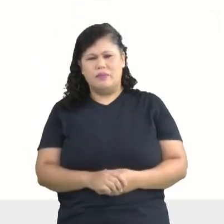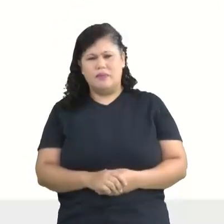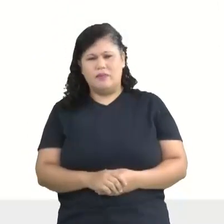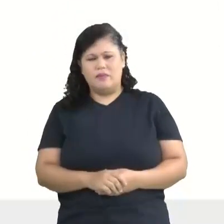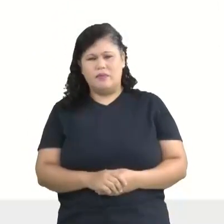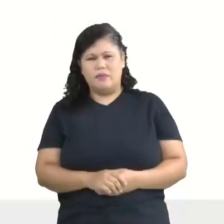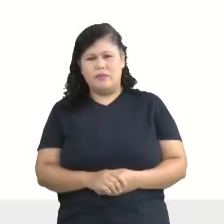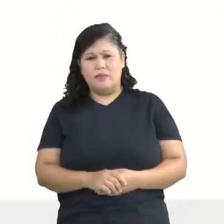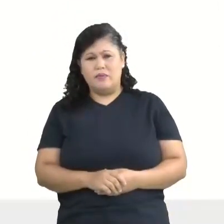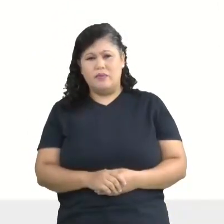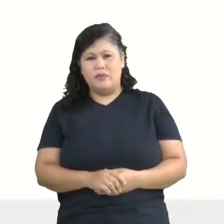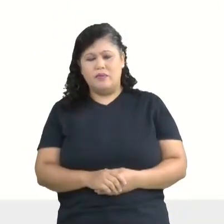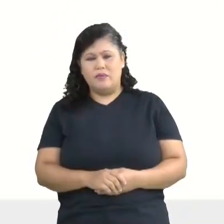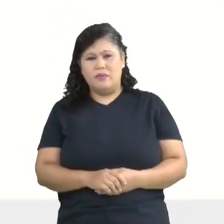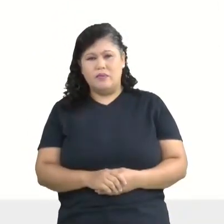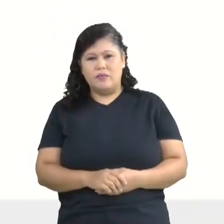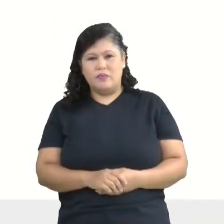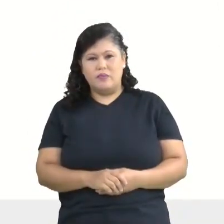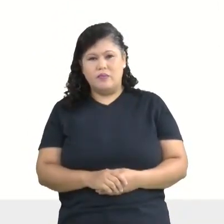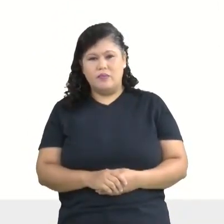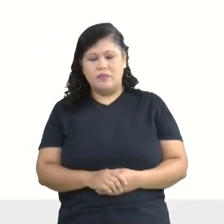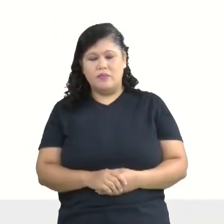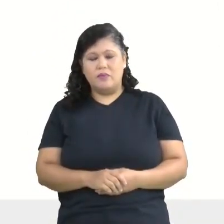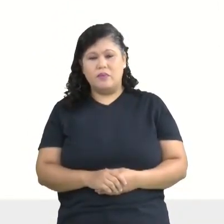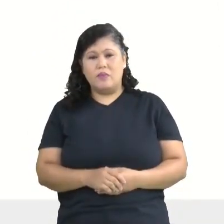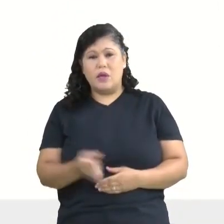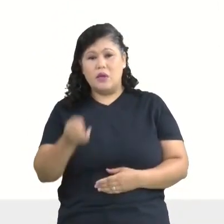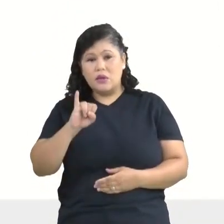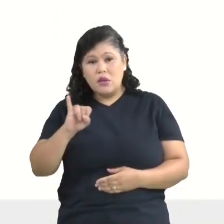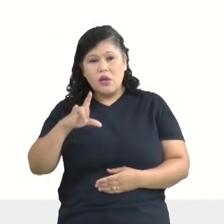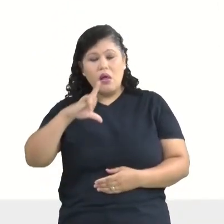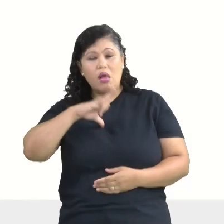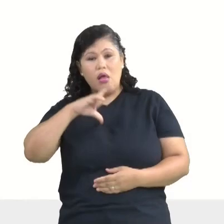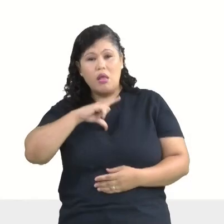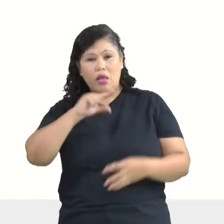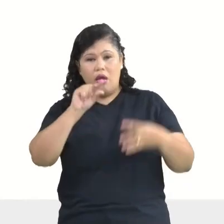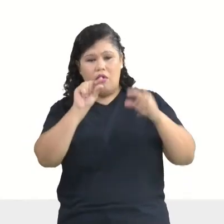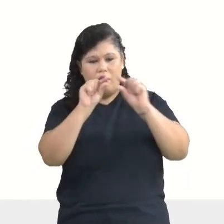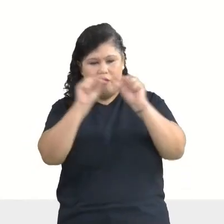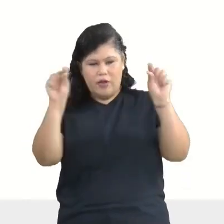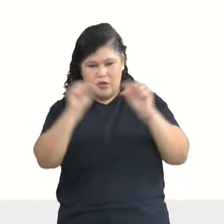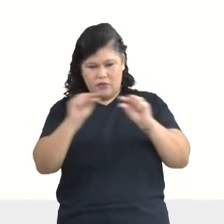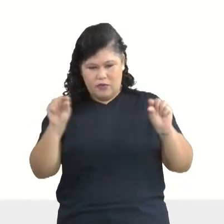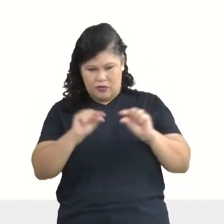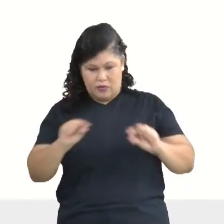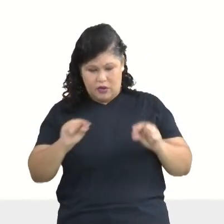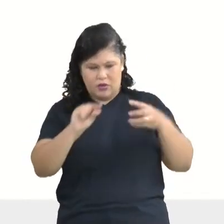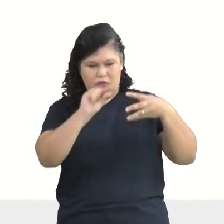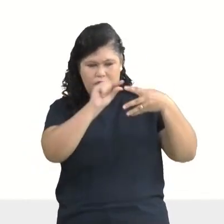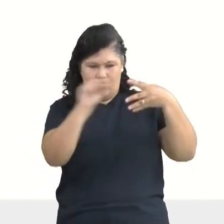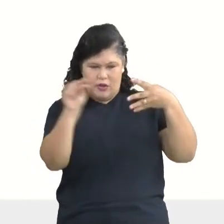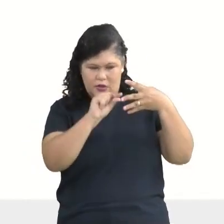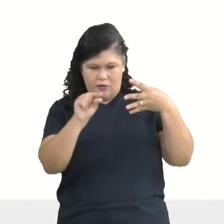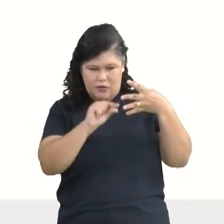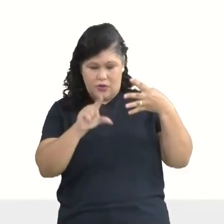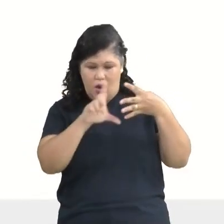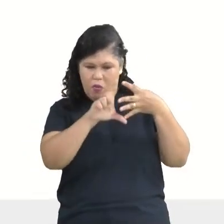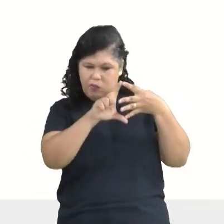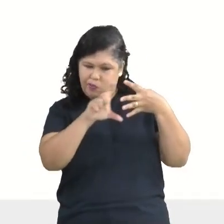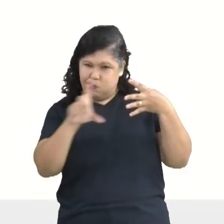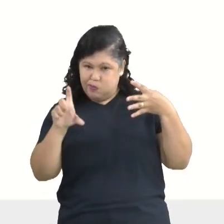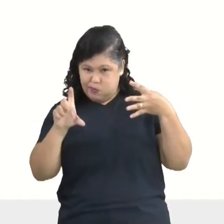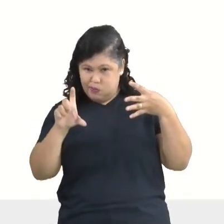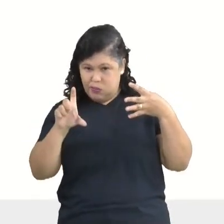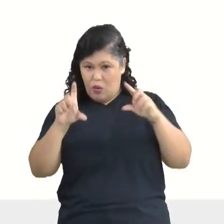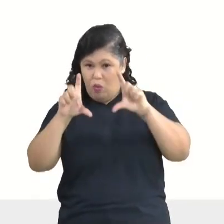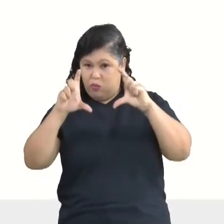só, nós vimos também o que é uma estrofe. Uma estrofe, o que ela é,